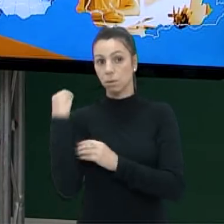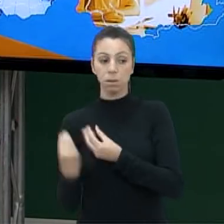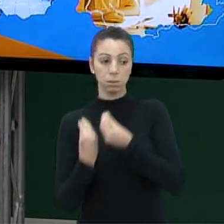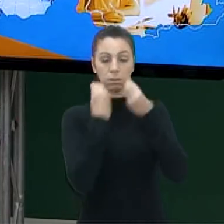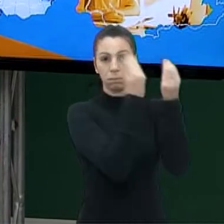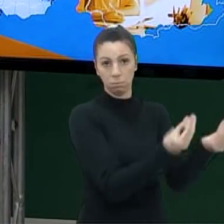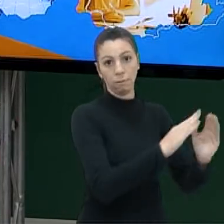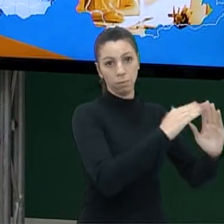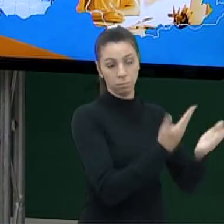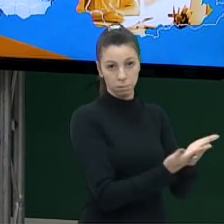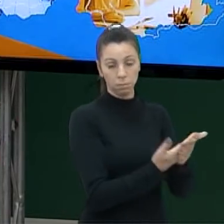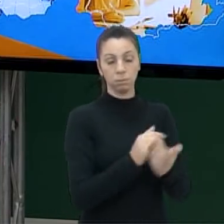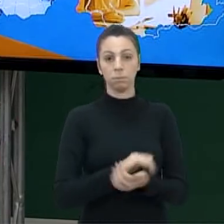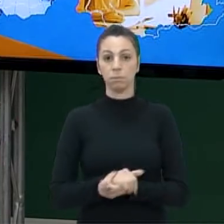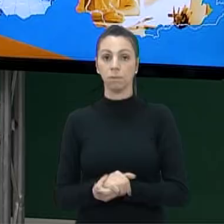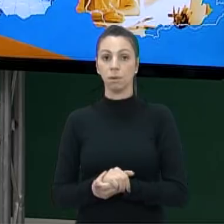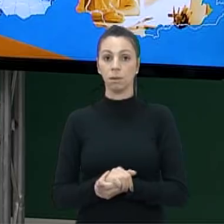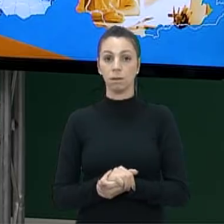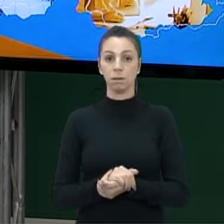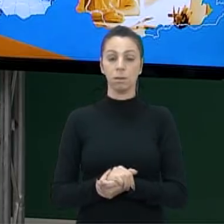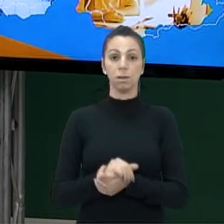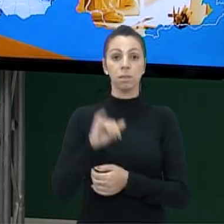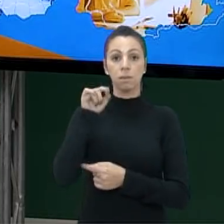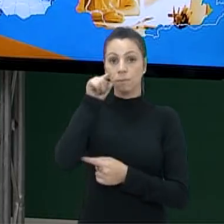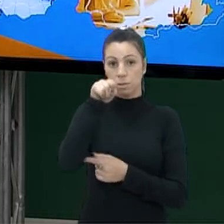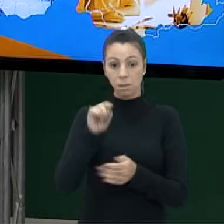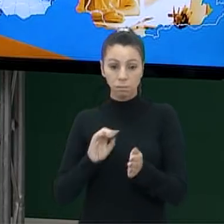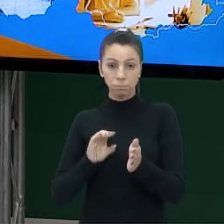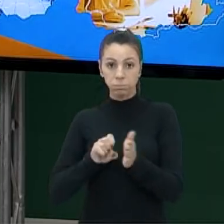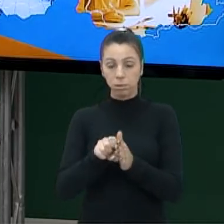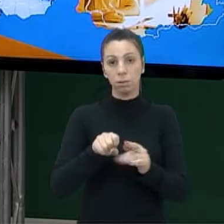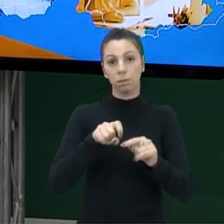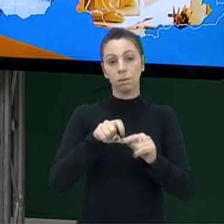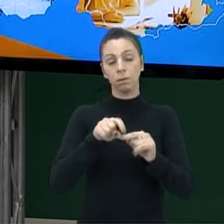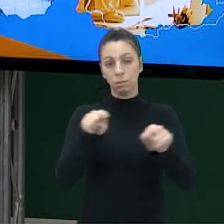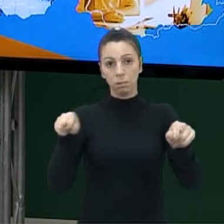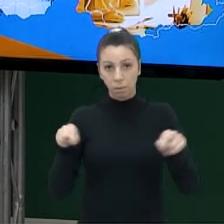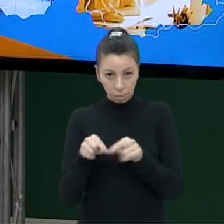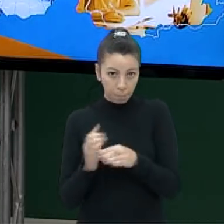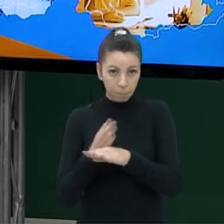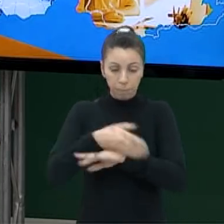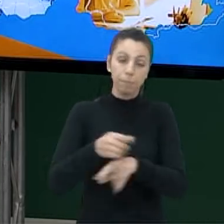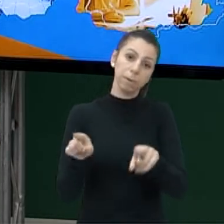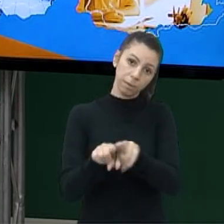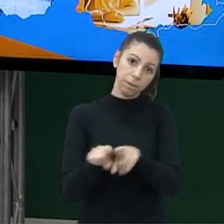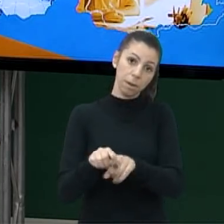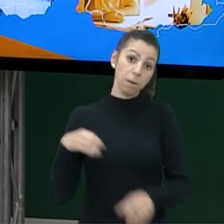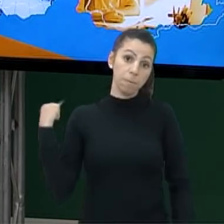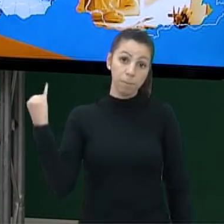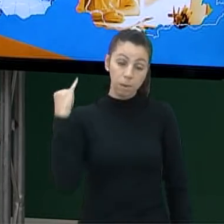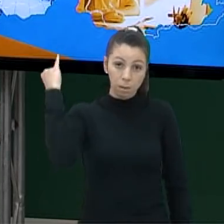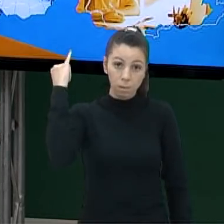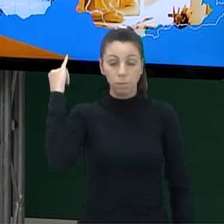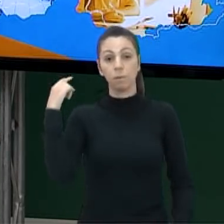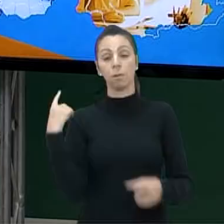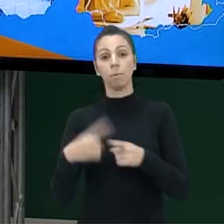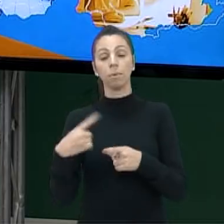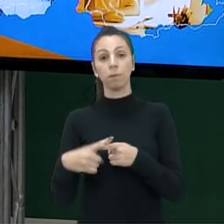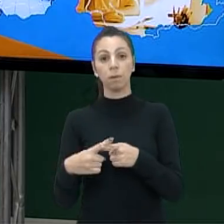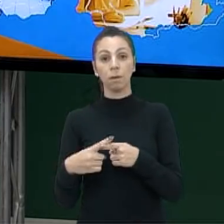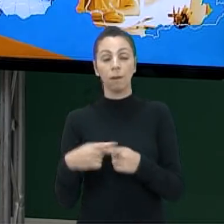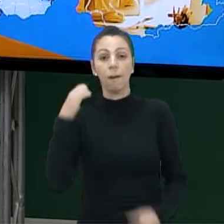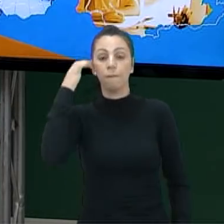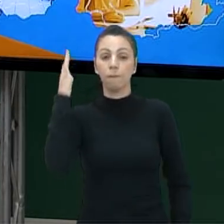né, e também, se puder, postar essas atividades lá na nossa plataforma. Beleza? Muito importante porque isso irá